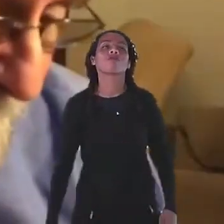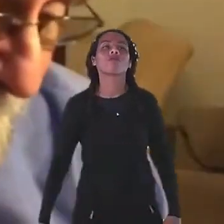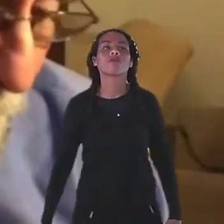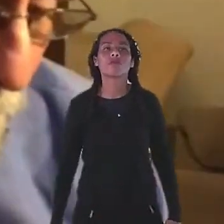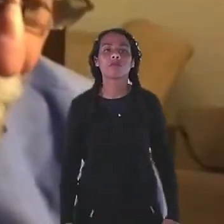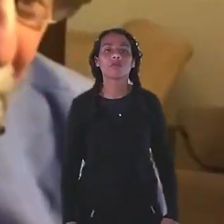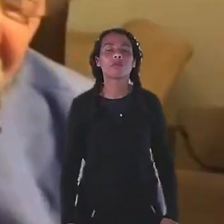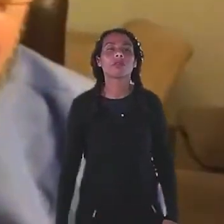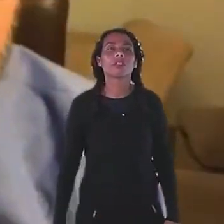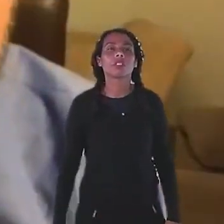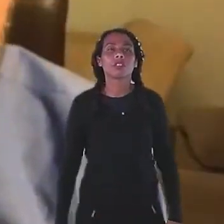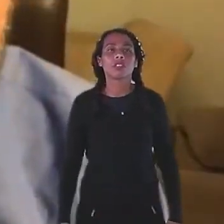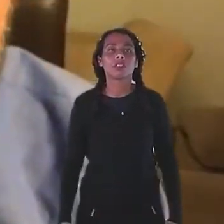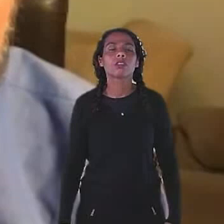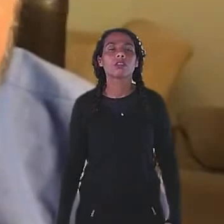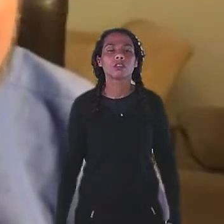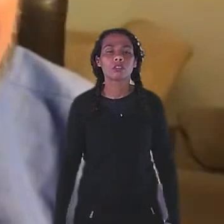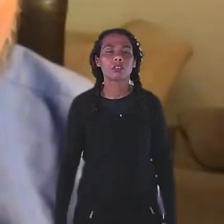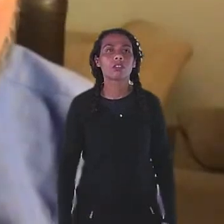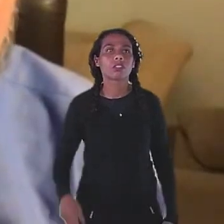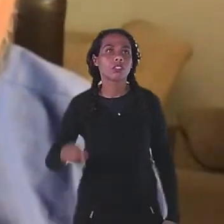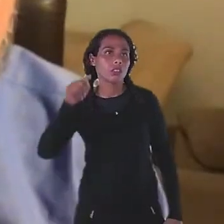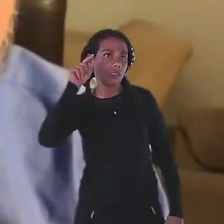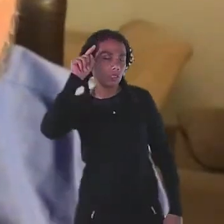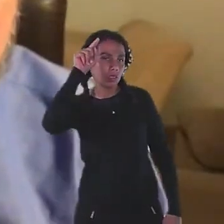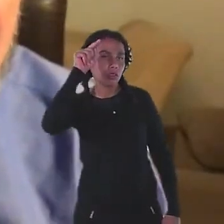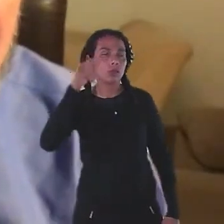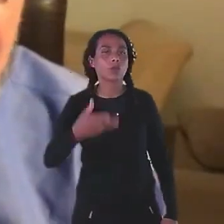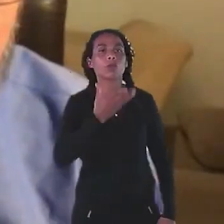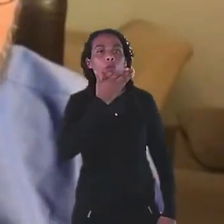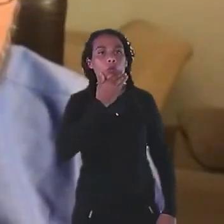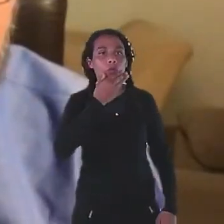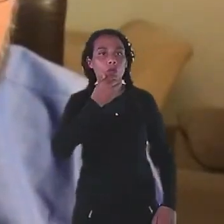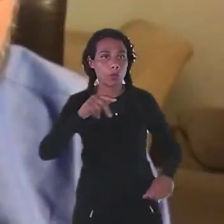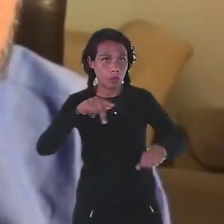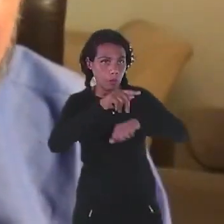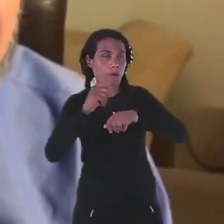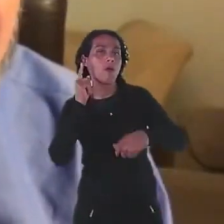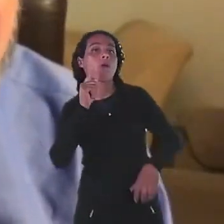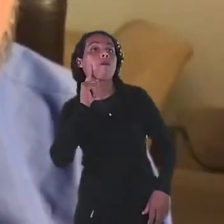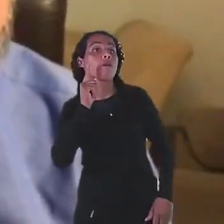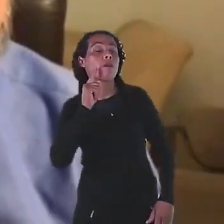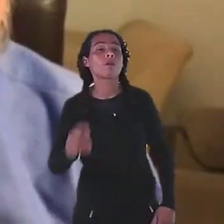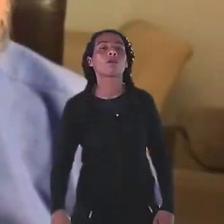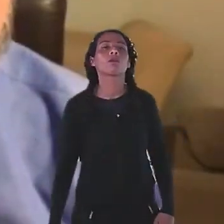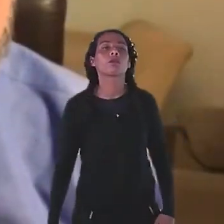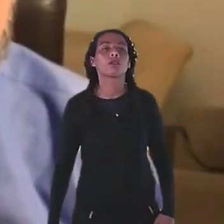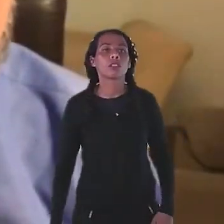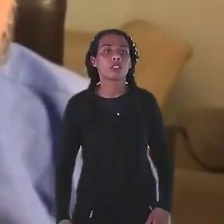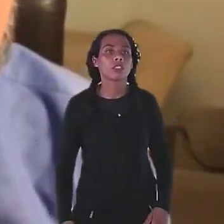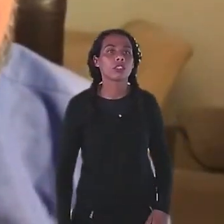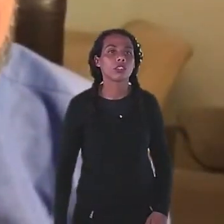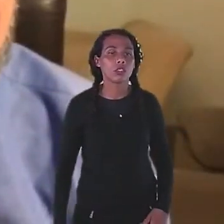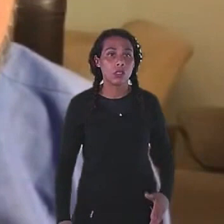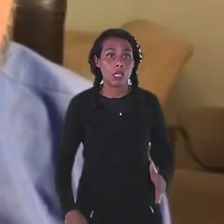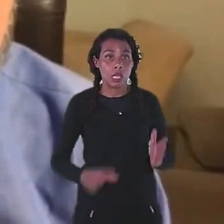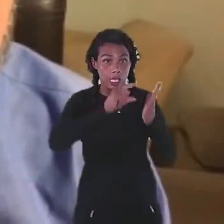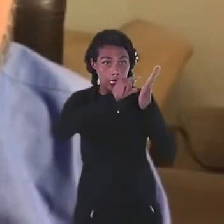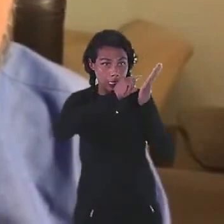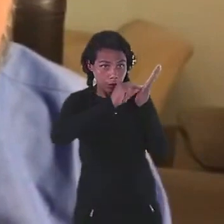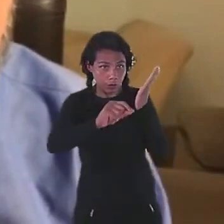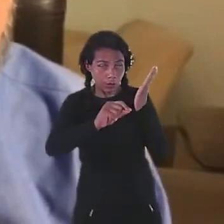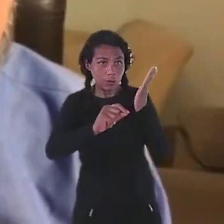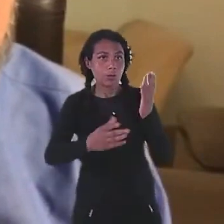E o Jim, que é um cara sensacional, virou para mim que ele realmente tinha lido o meu artigo na Scientific